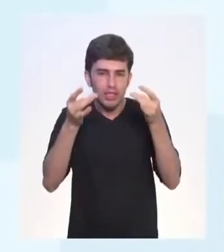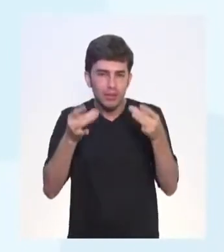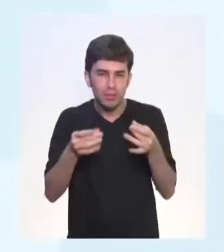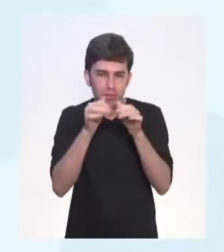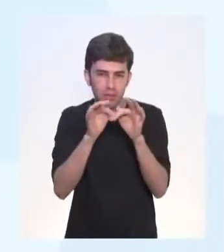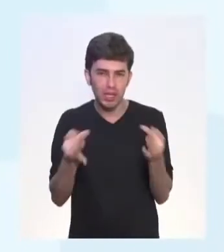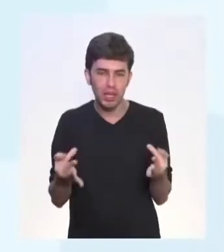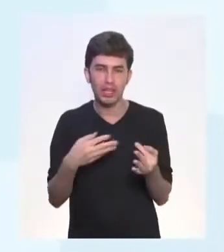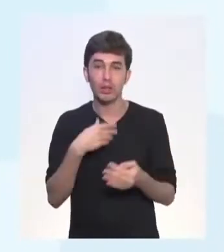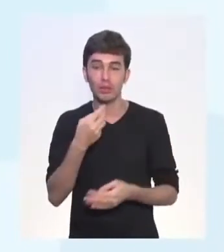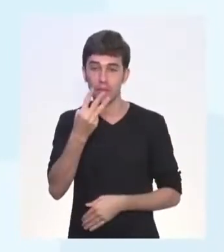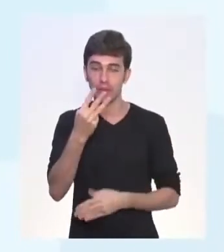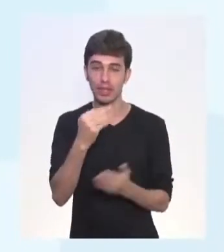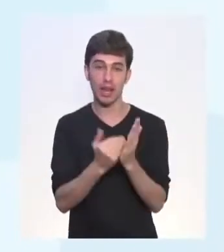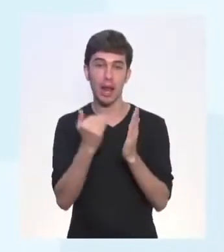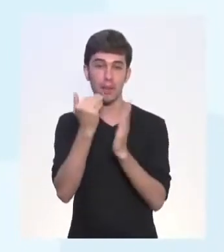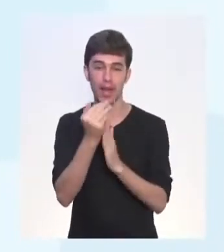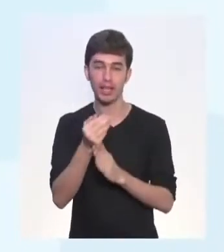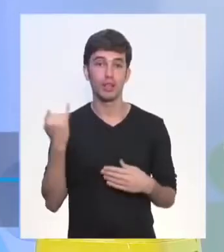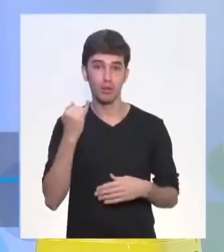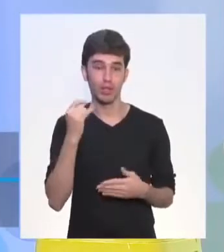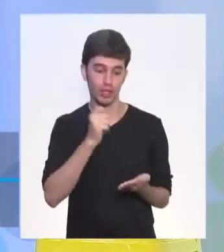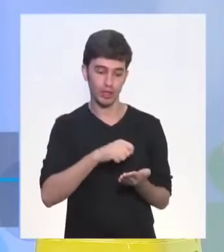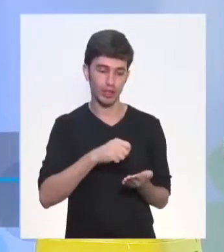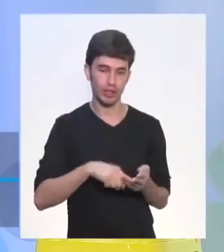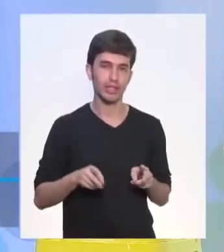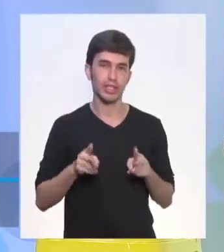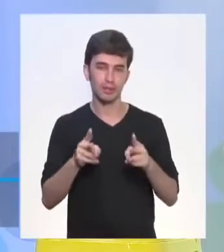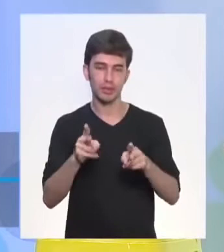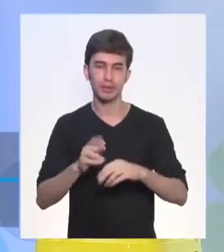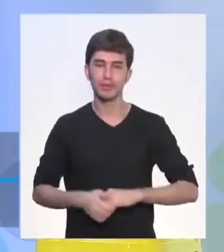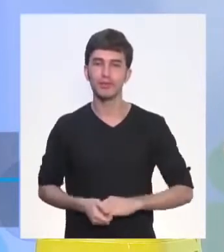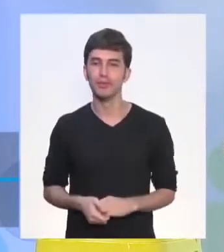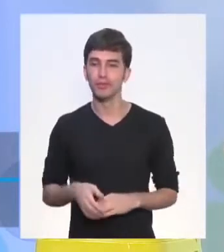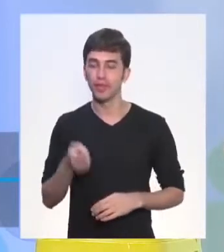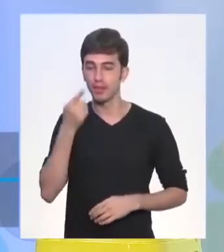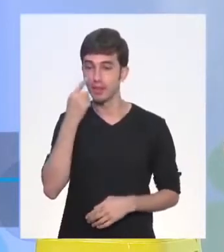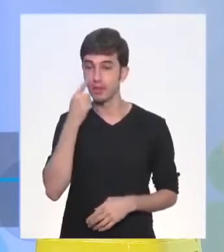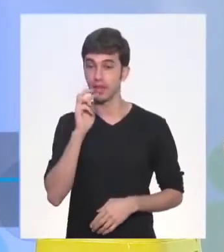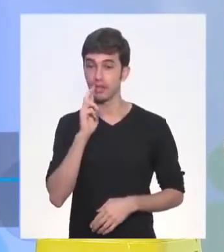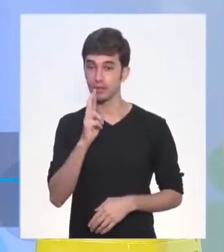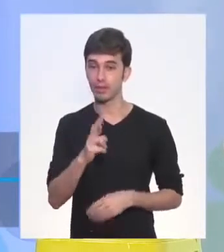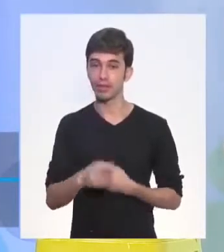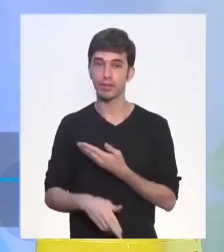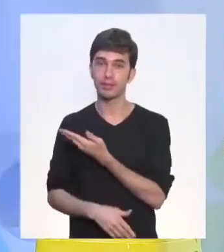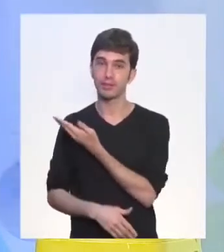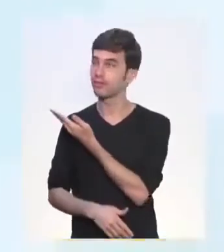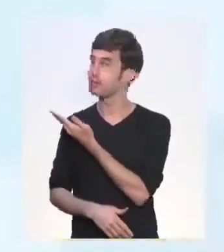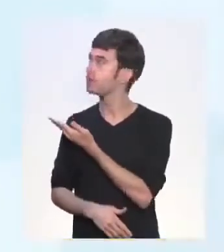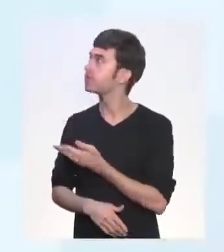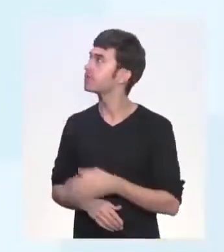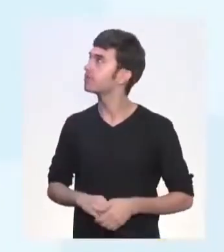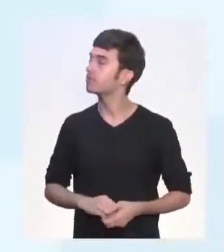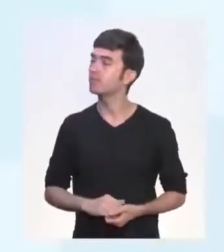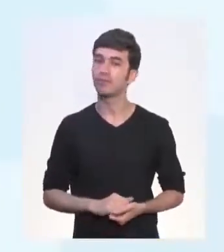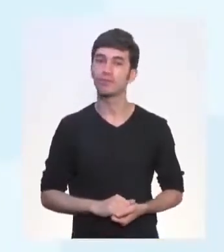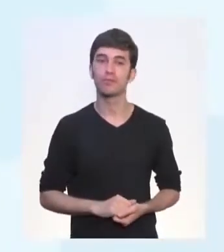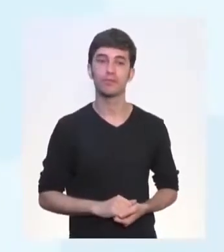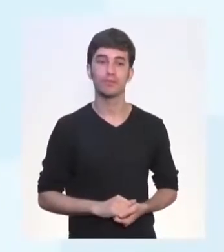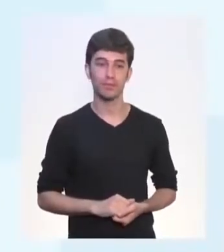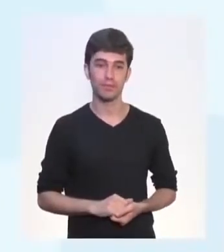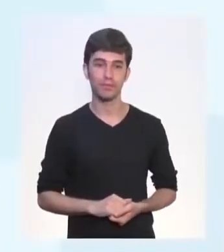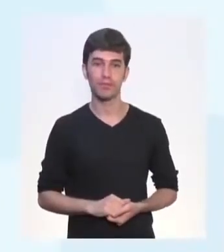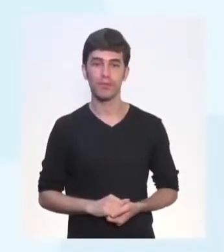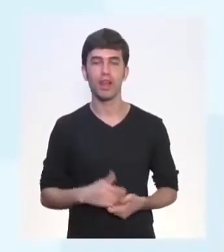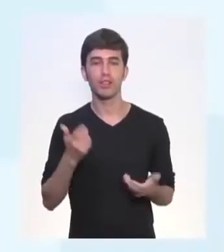mais 3 grandezas dessas que não foram citadas. Vamos subir a resposta, Tony? Vamos então, lá. realmente, aí a gente consegue medir superfície, tá